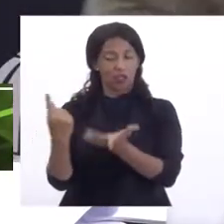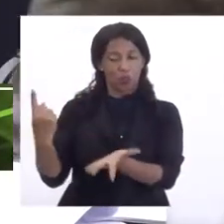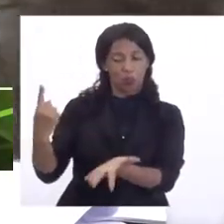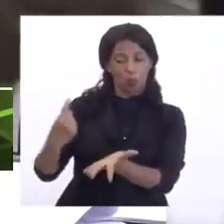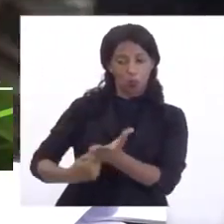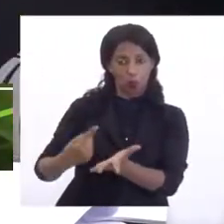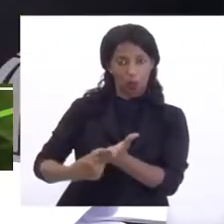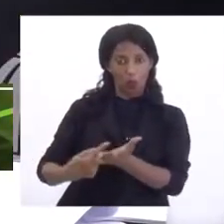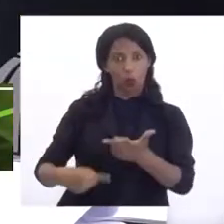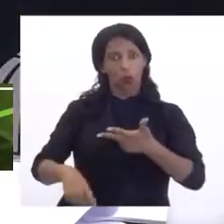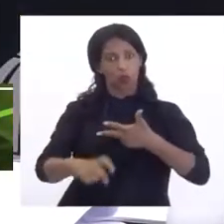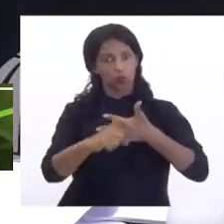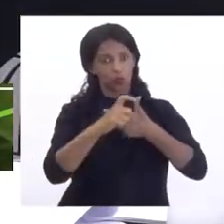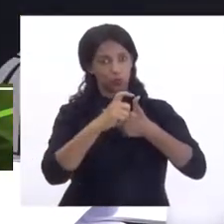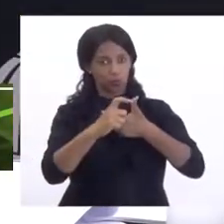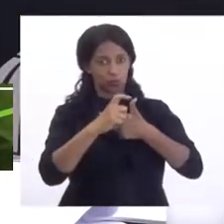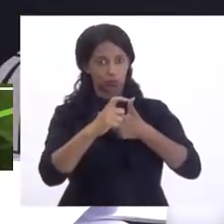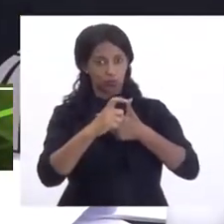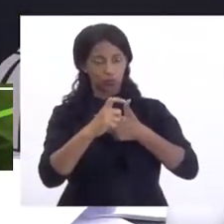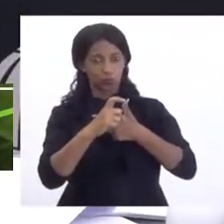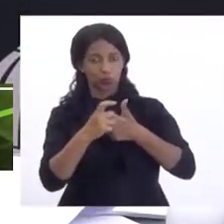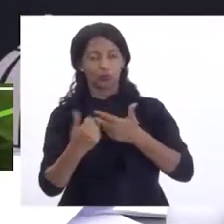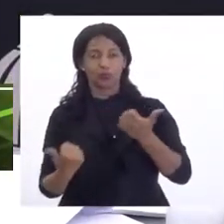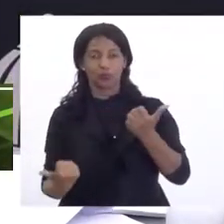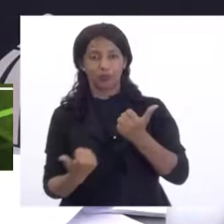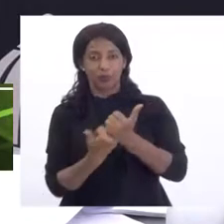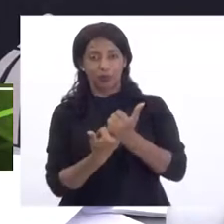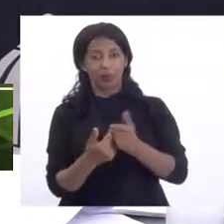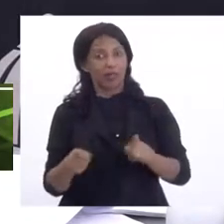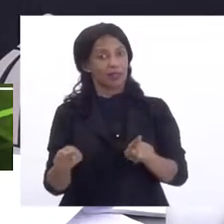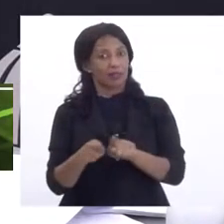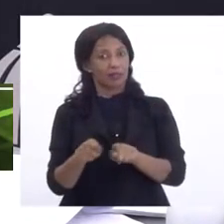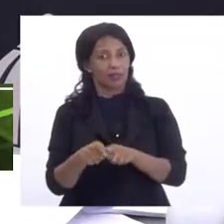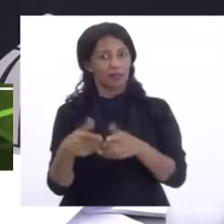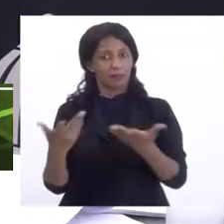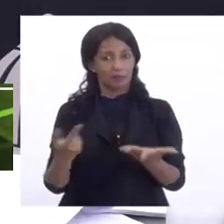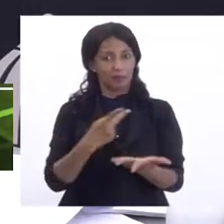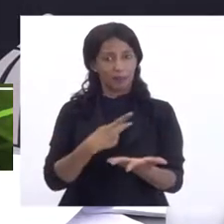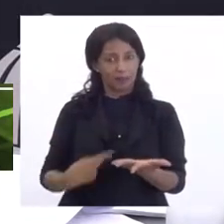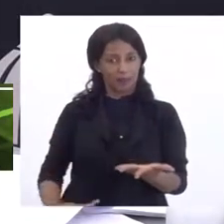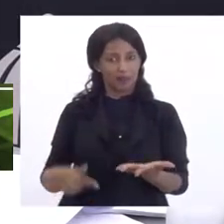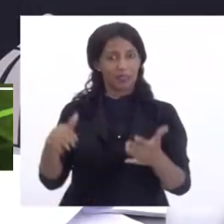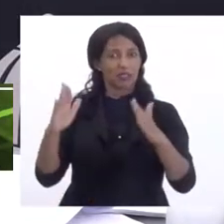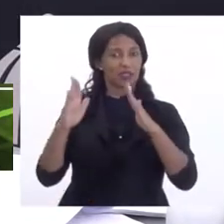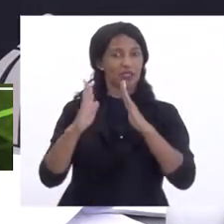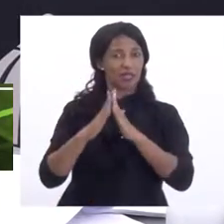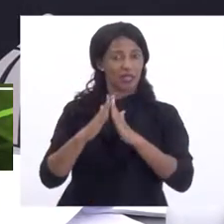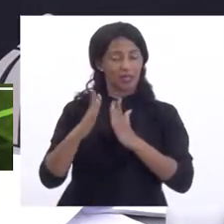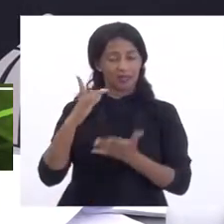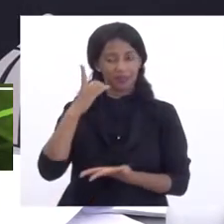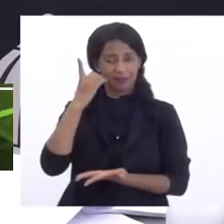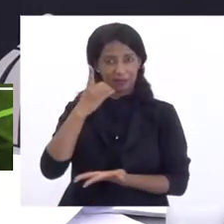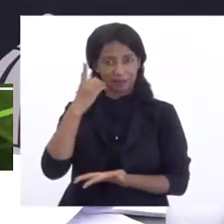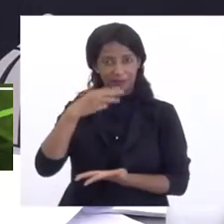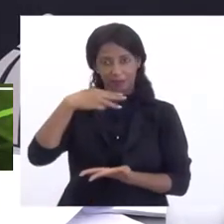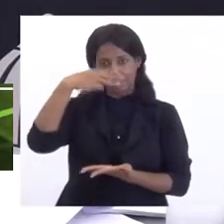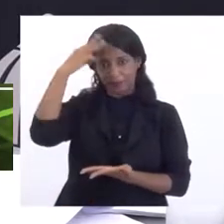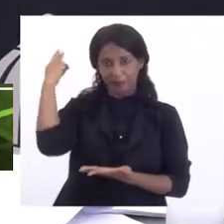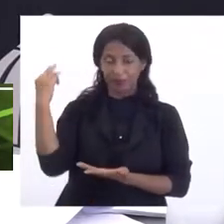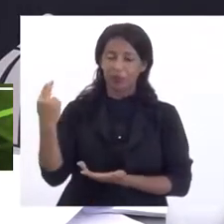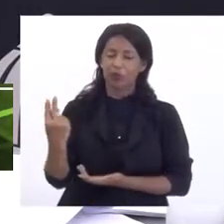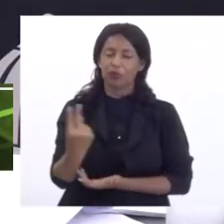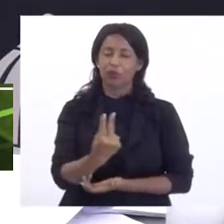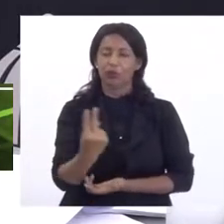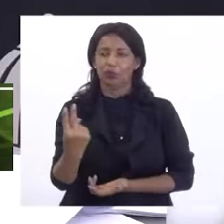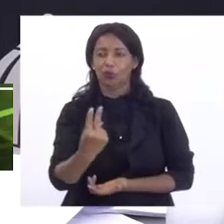executivo, patrocinado, inclusive, pelo presidente da casa e o nosso deputado Márcio Pacheco, líder